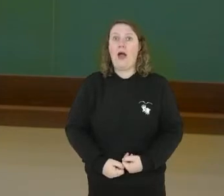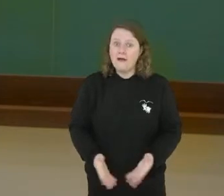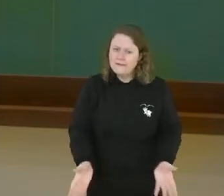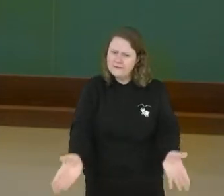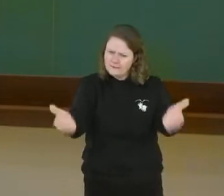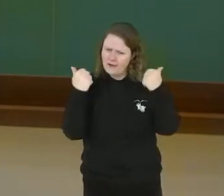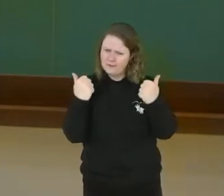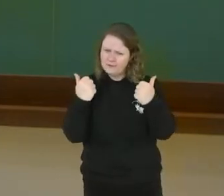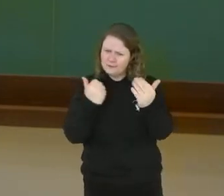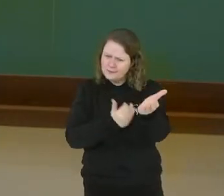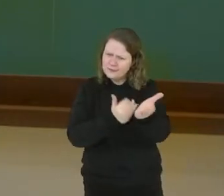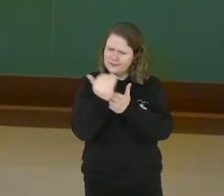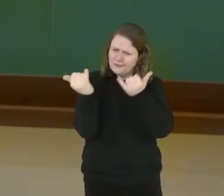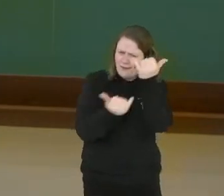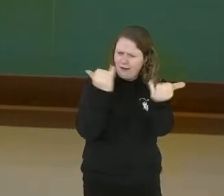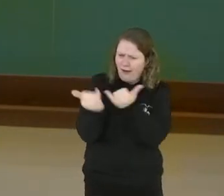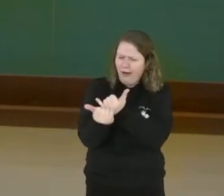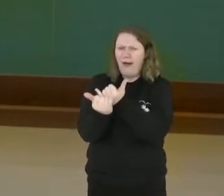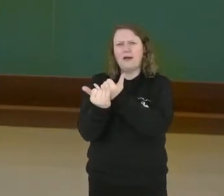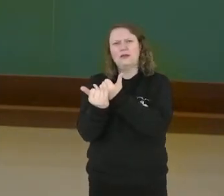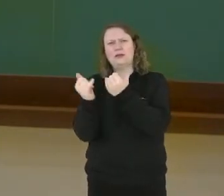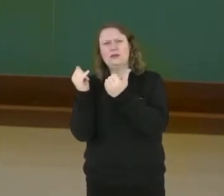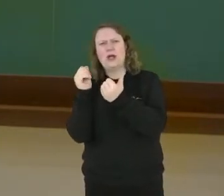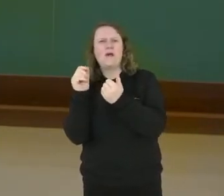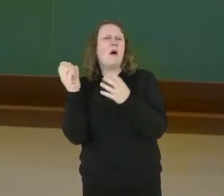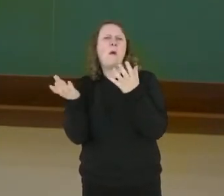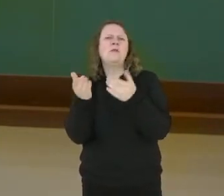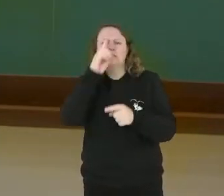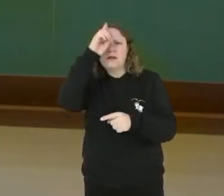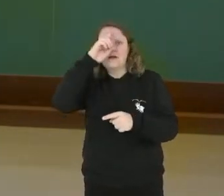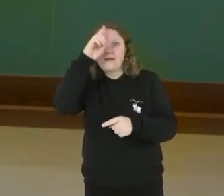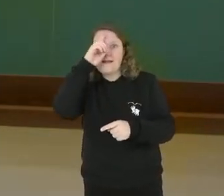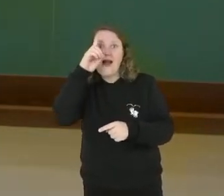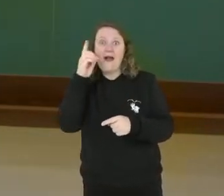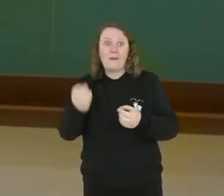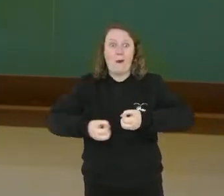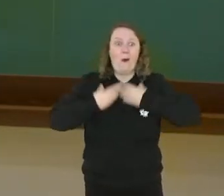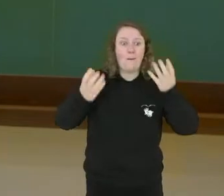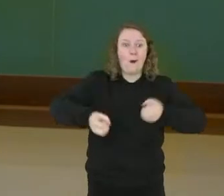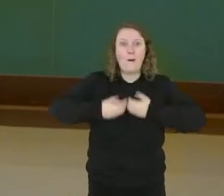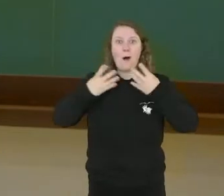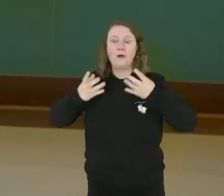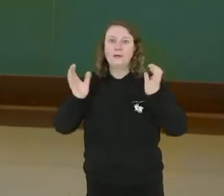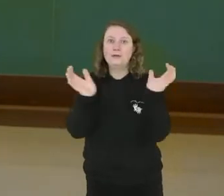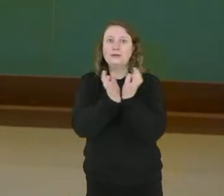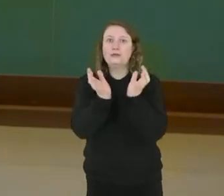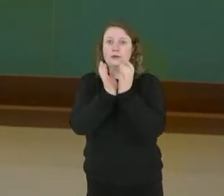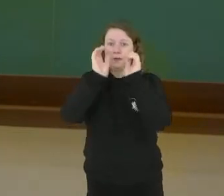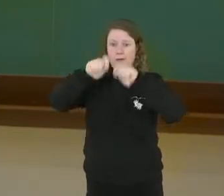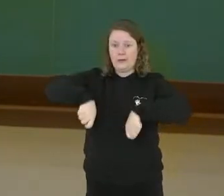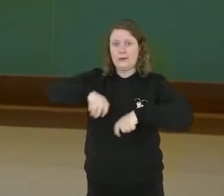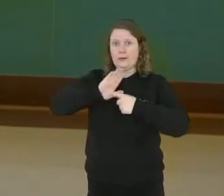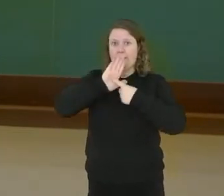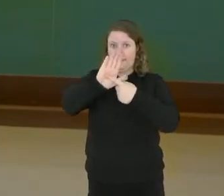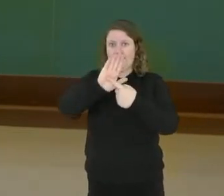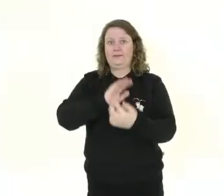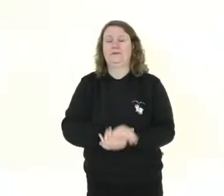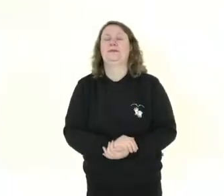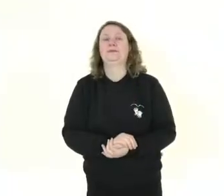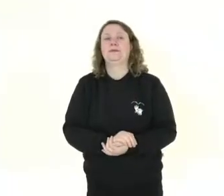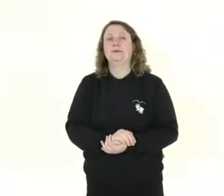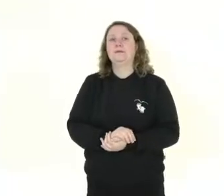de criatividade, vamos trabalhar isso. Vamos trabalhar essa criatividade. O que vai sair desse jogo? O que o grupo pode apresentar?